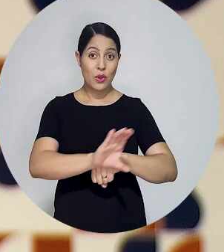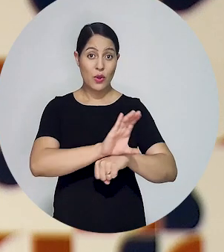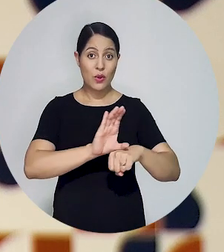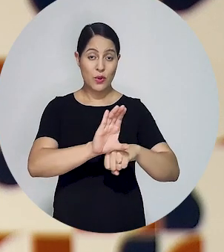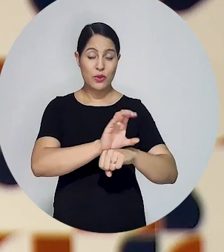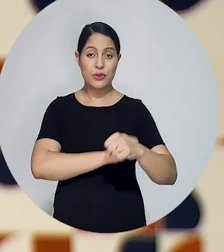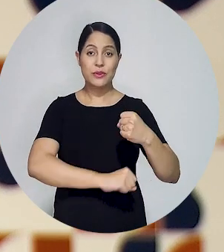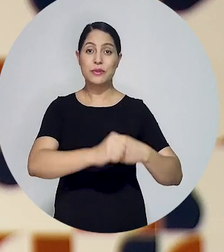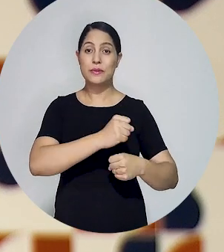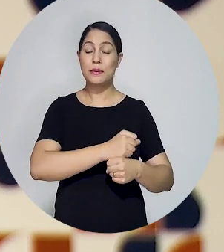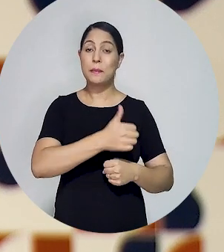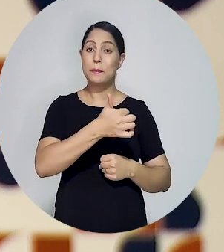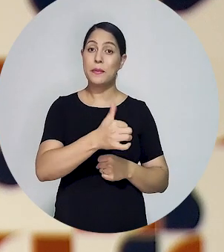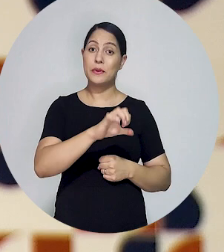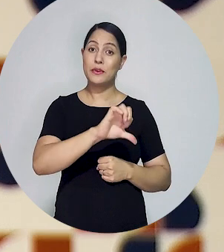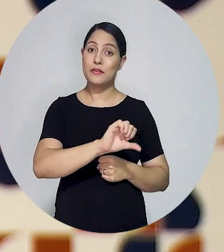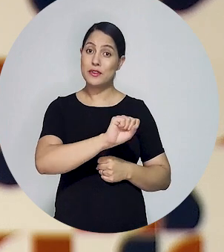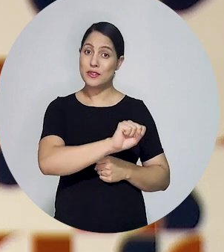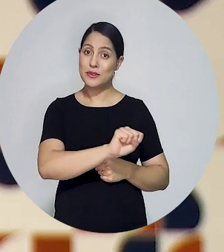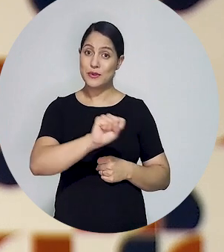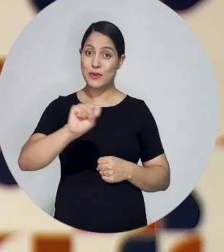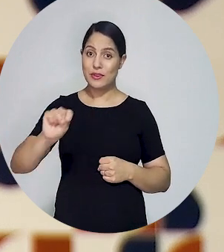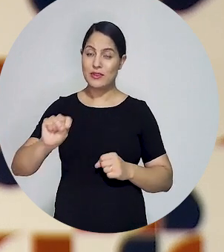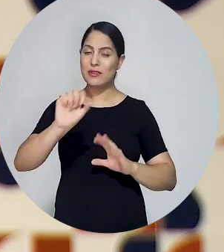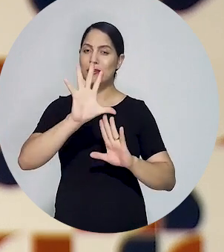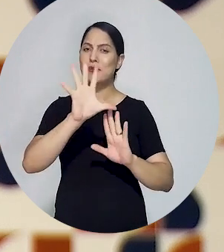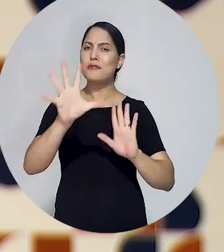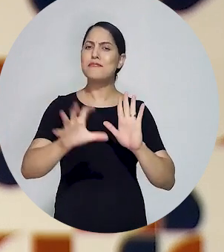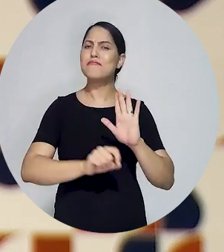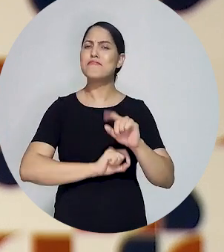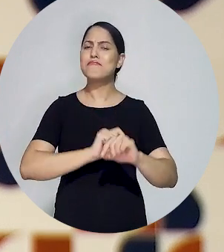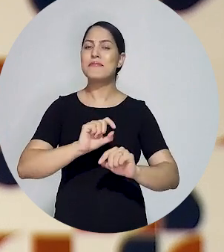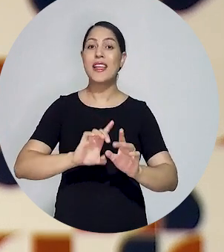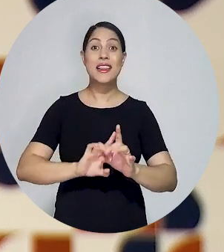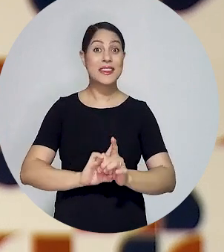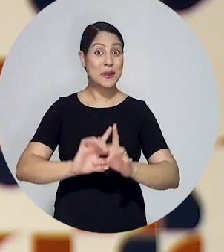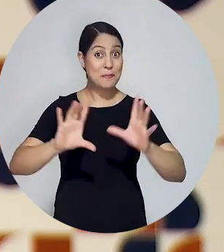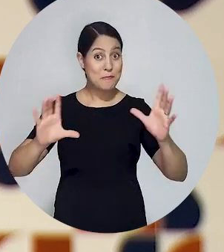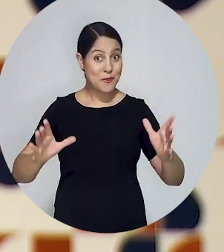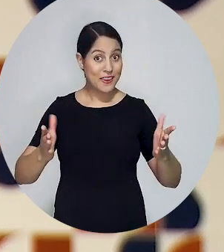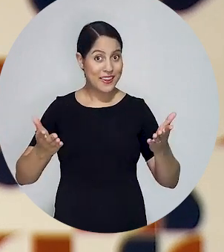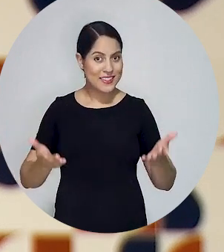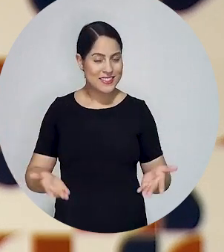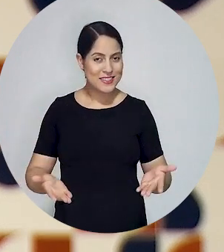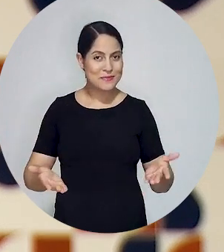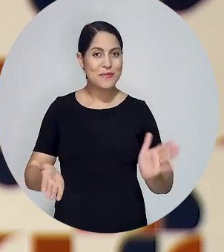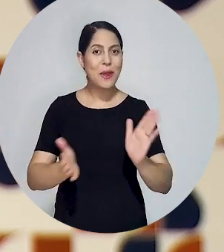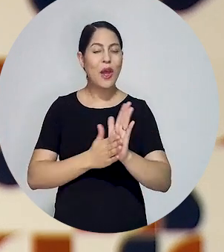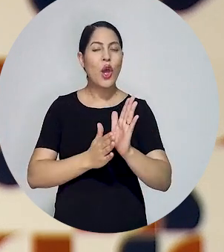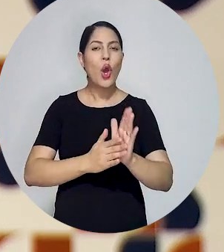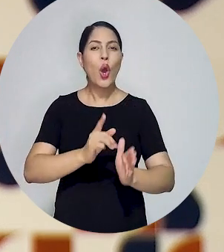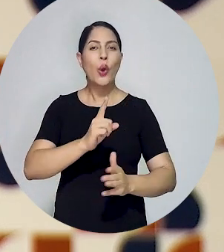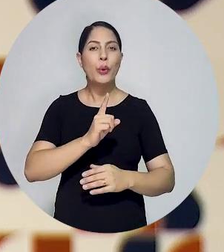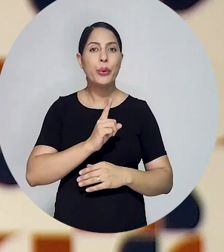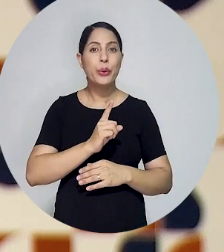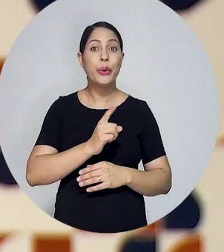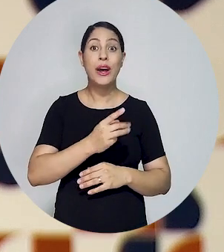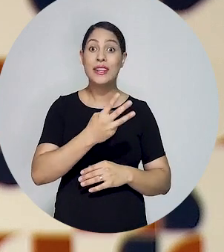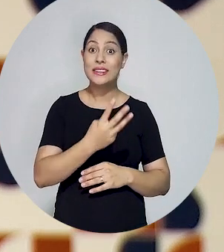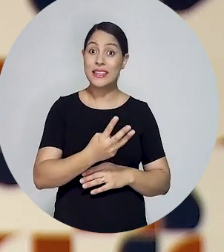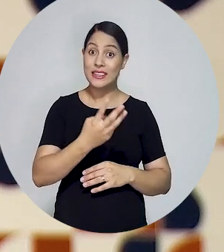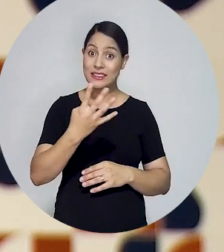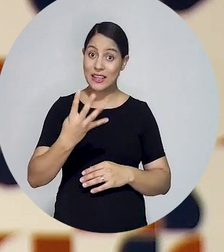A Constituição Federal de 1988, símbolo da democracia, completou 34 anos neste